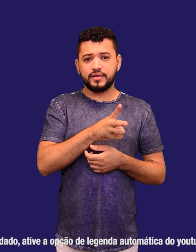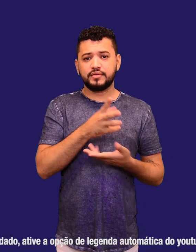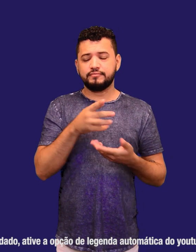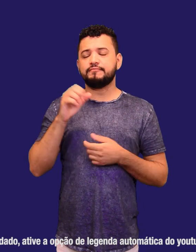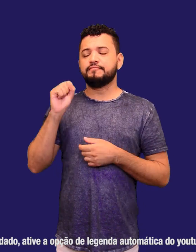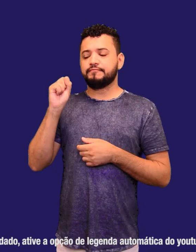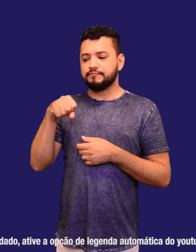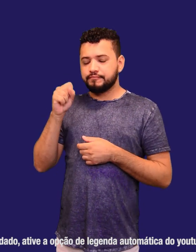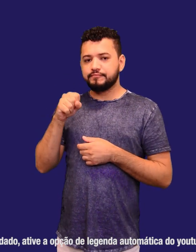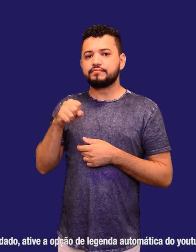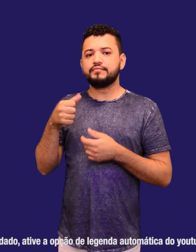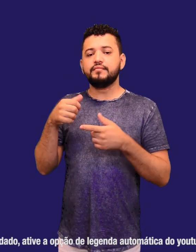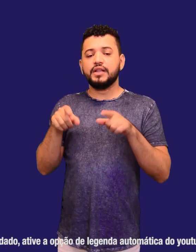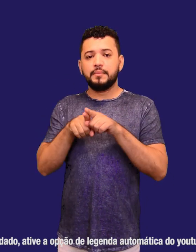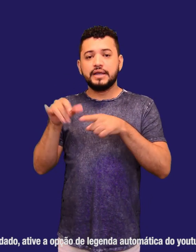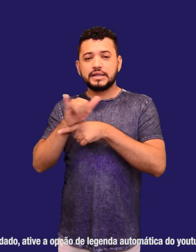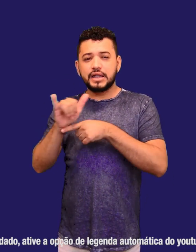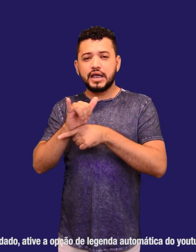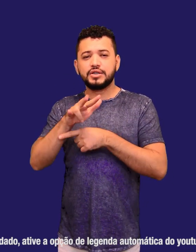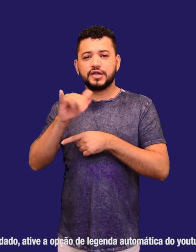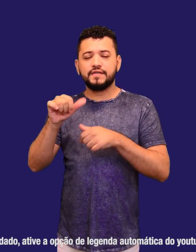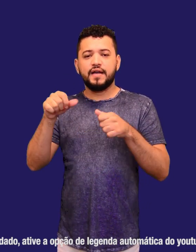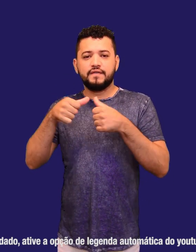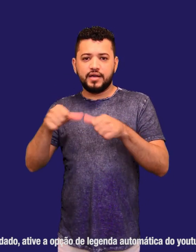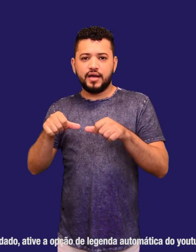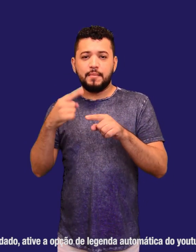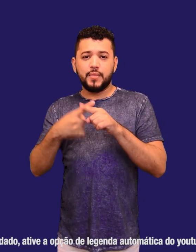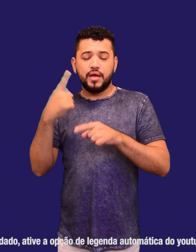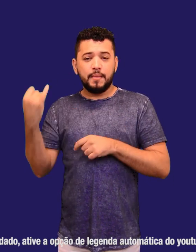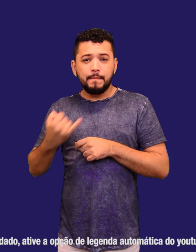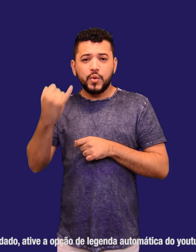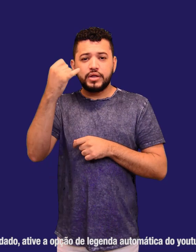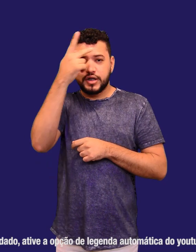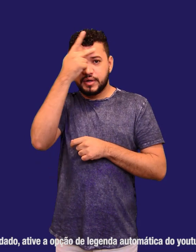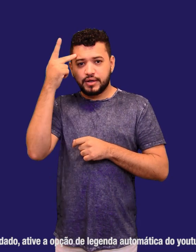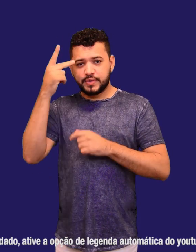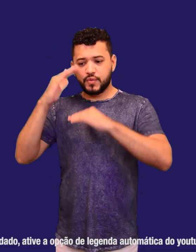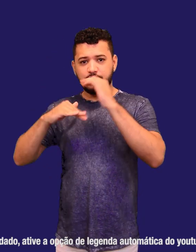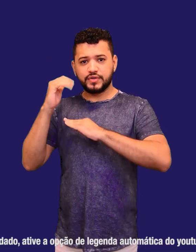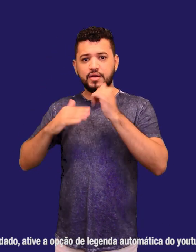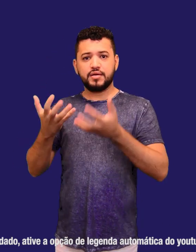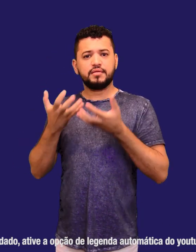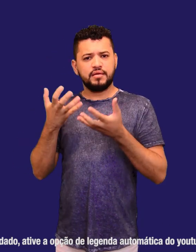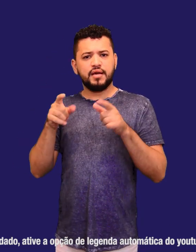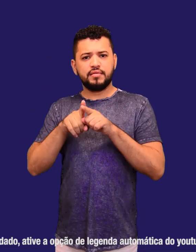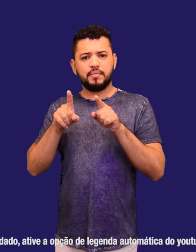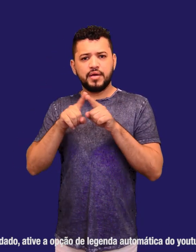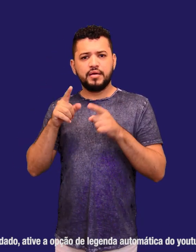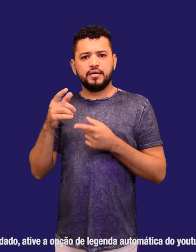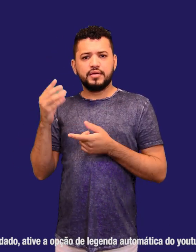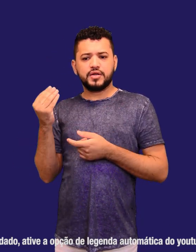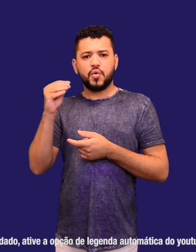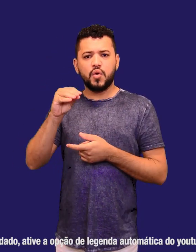exatamente porque essa estratégia e essa iniciativa e proatividade é fundamental para aquele profissional que quer se posicionar e ser visto no